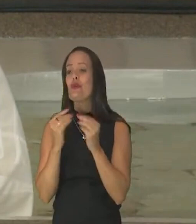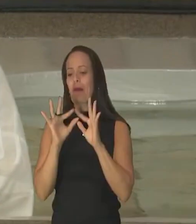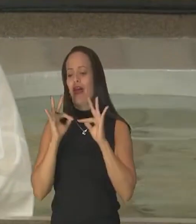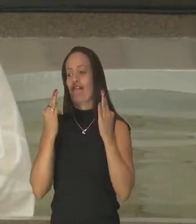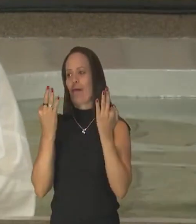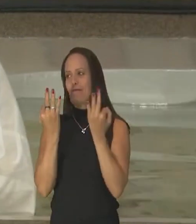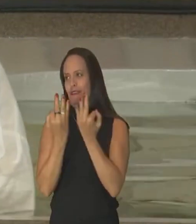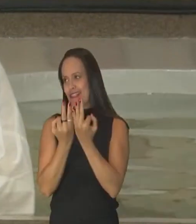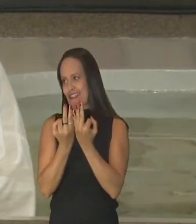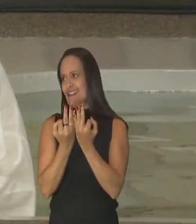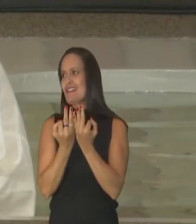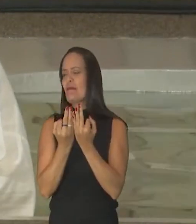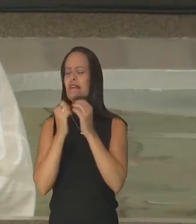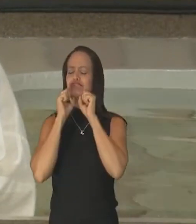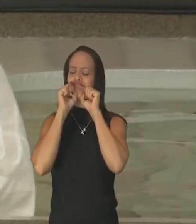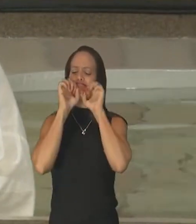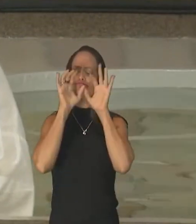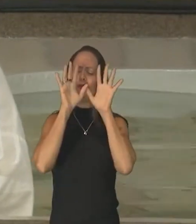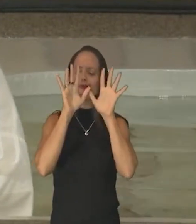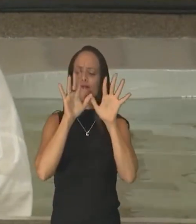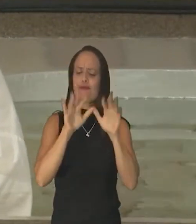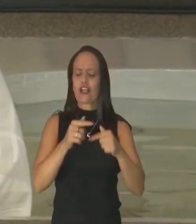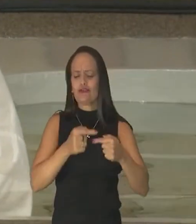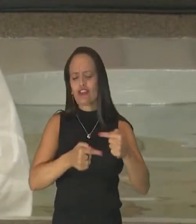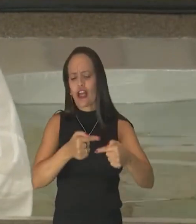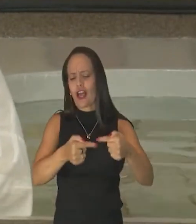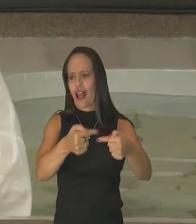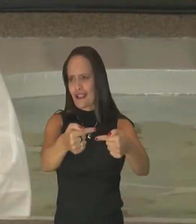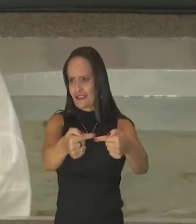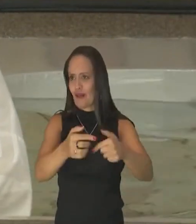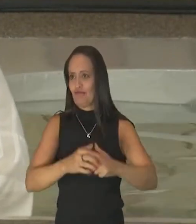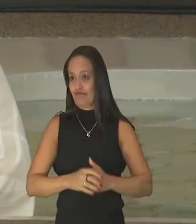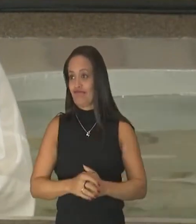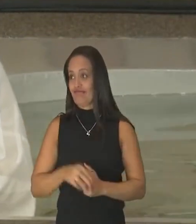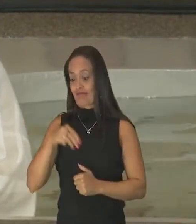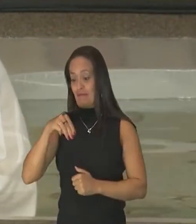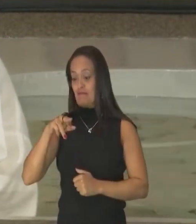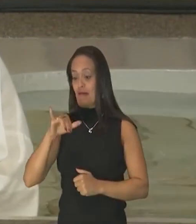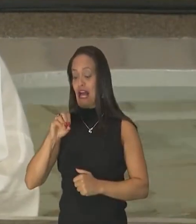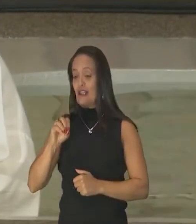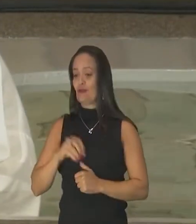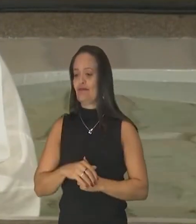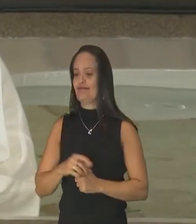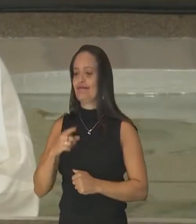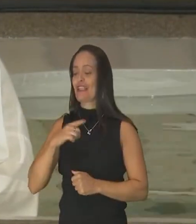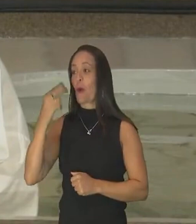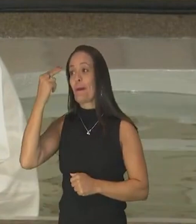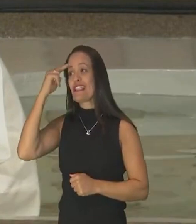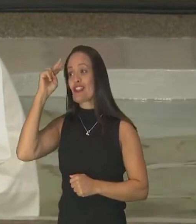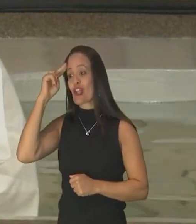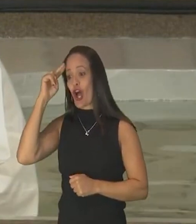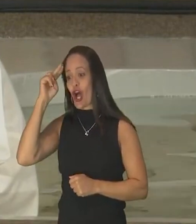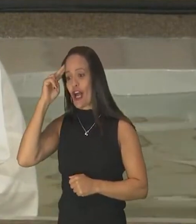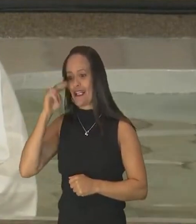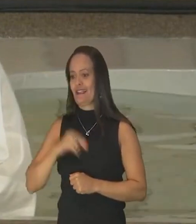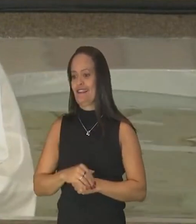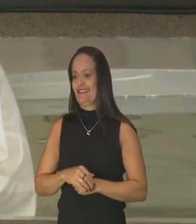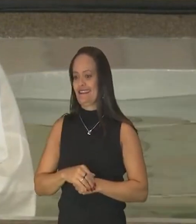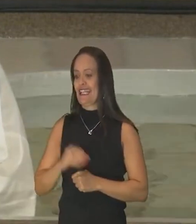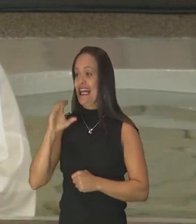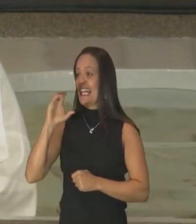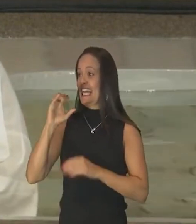família, para que Deus abençoasse as futuras gerações. E o Mário tem uma história na Cristolândia,